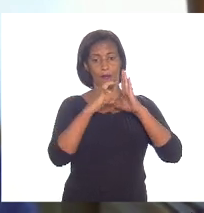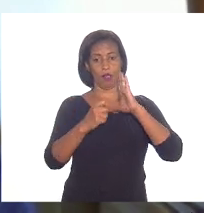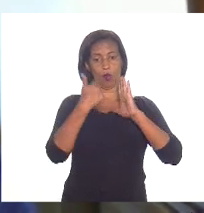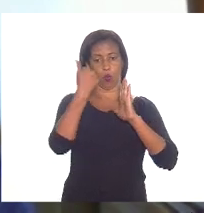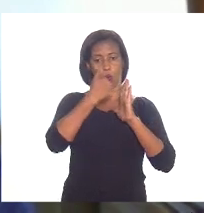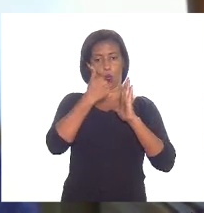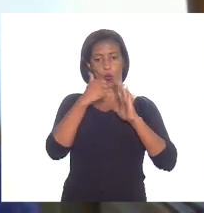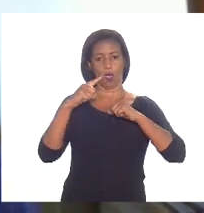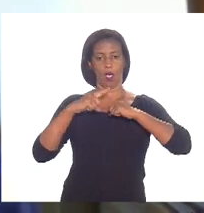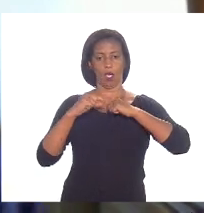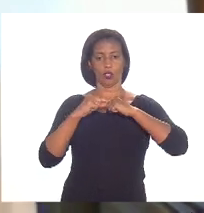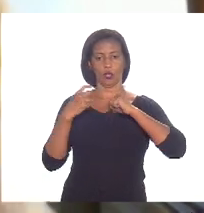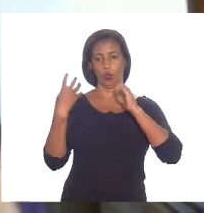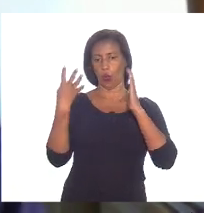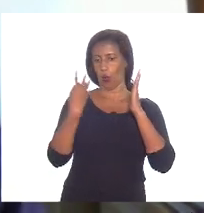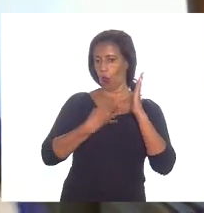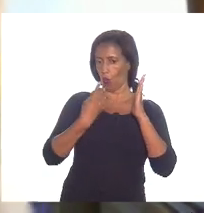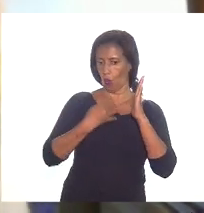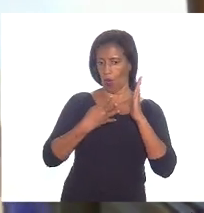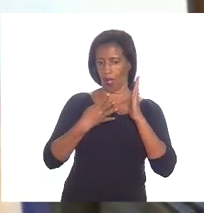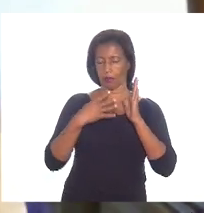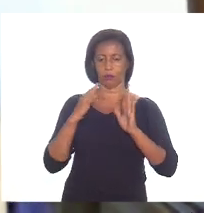artigo 4º. Em ambos